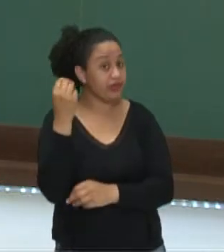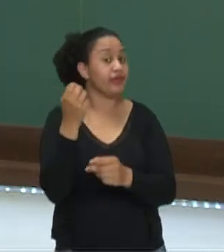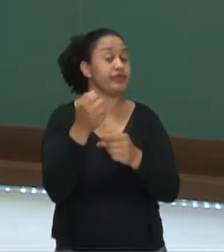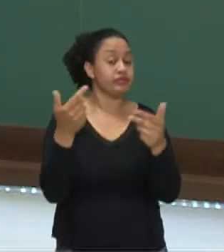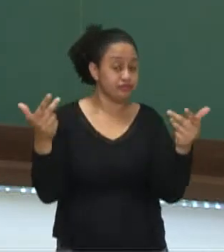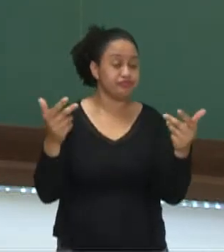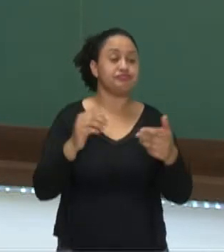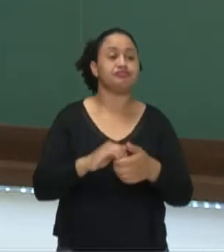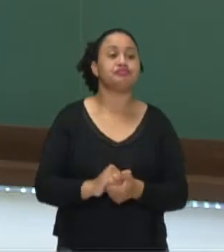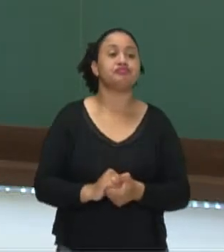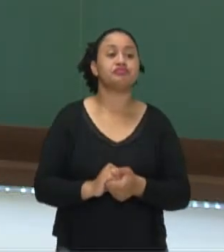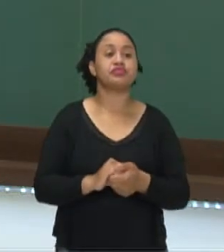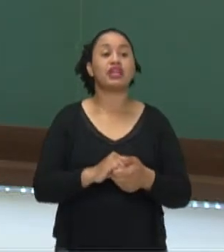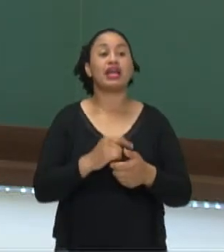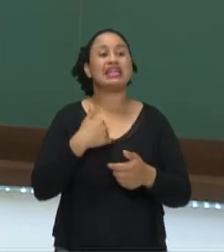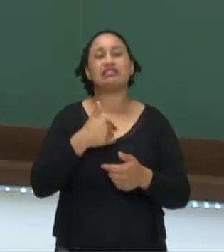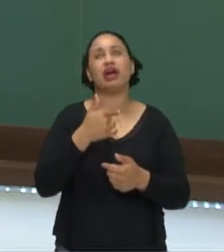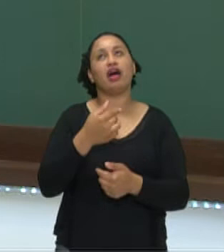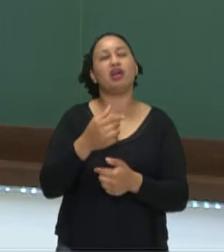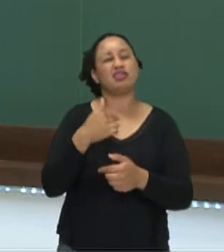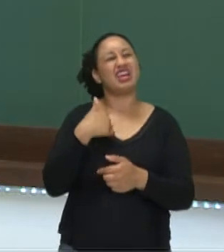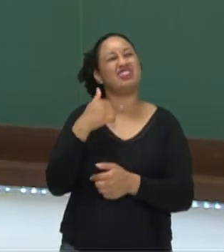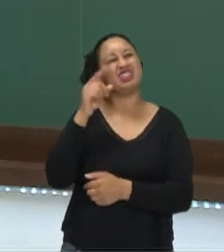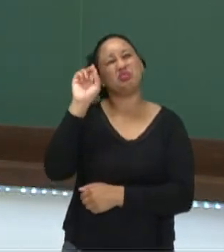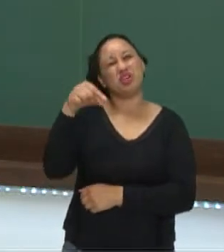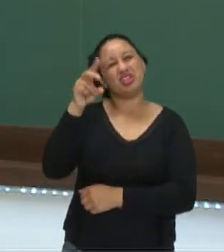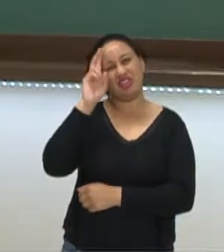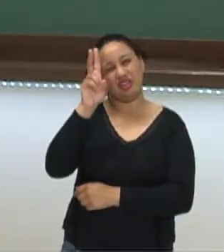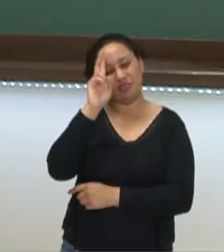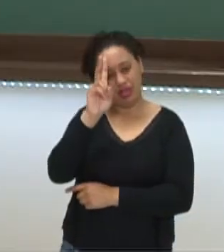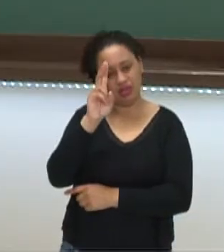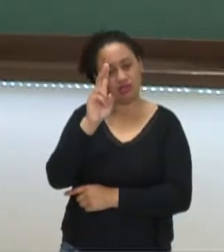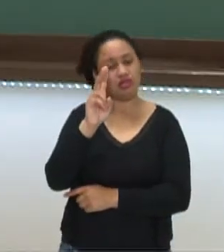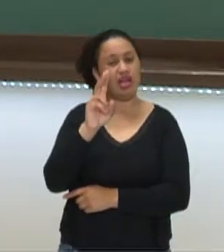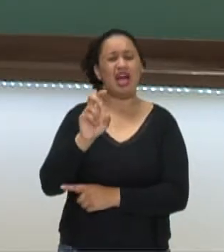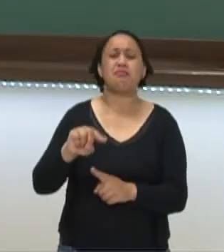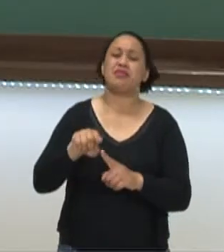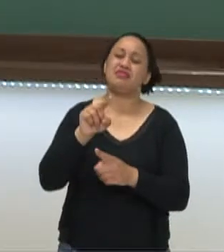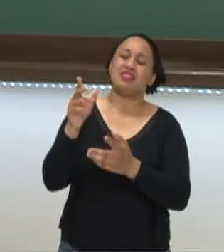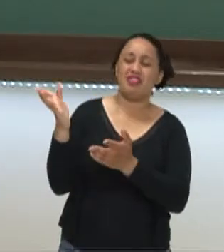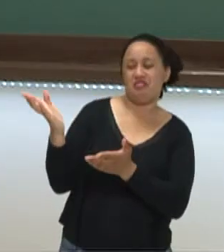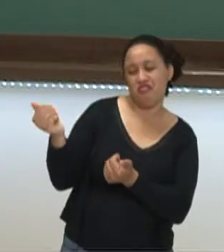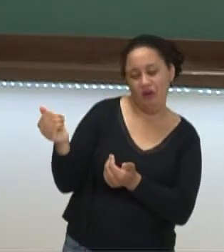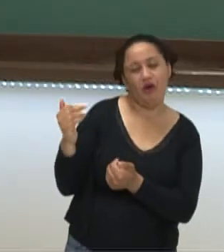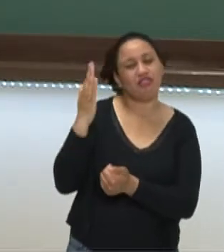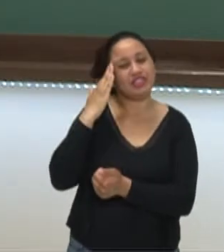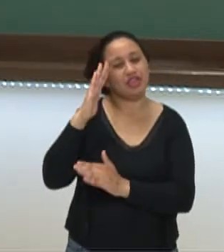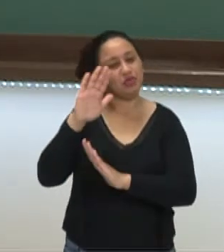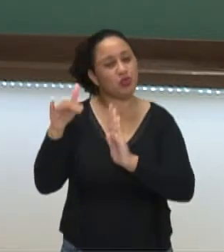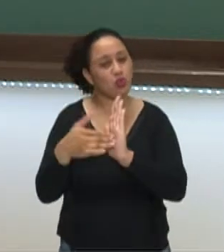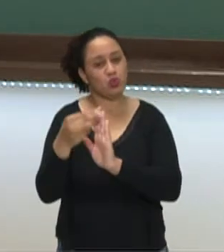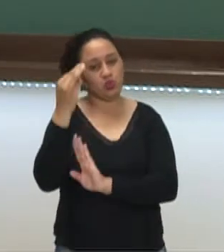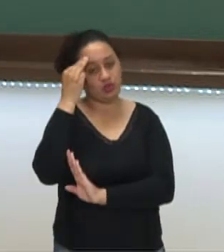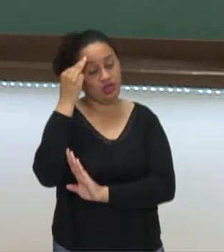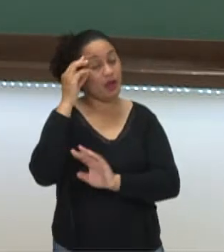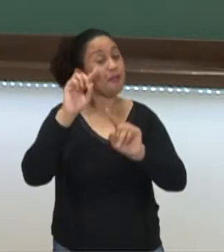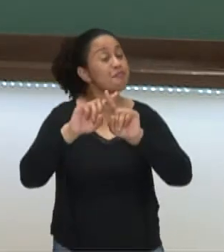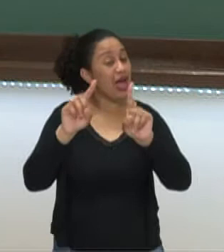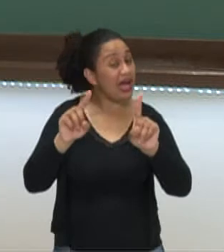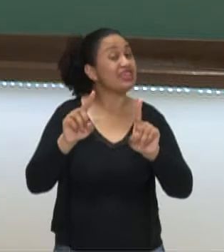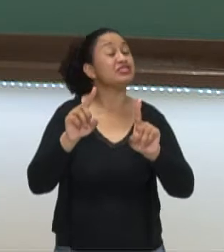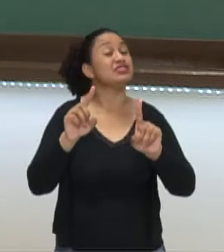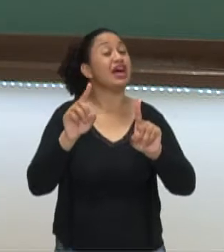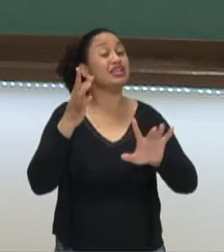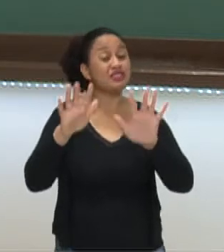horários. Não confie na memória. Ponto. Ah, mas você é novinho, você sabe tudo de memória? Não confie sempre